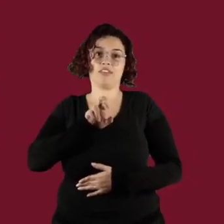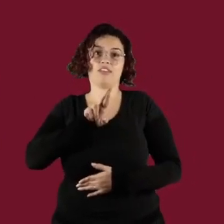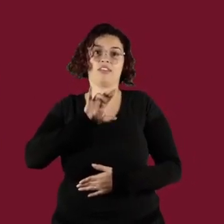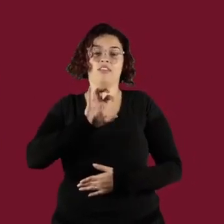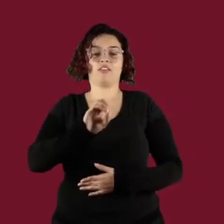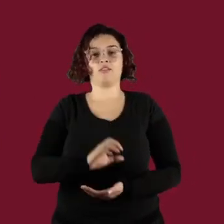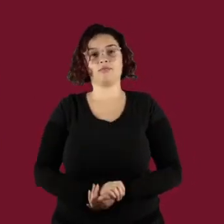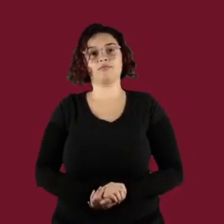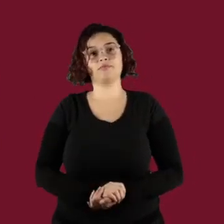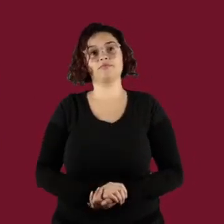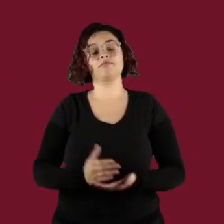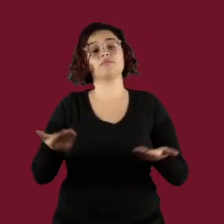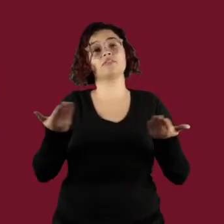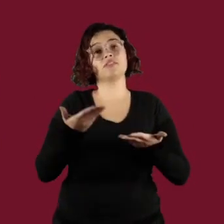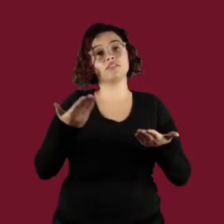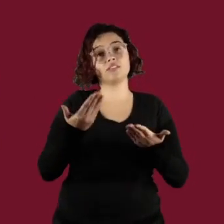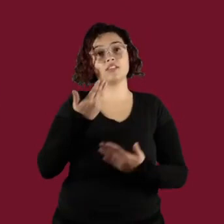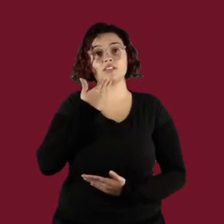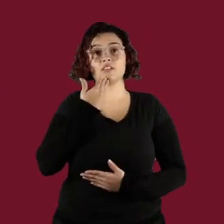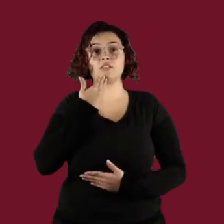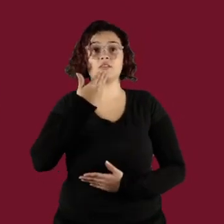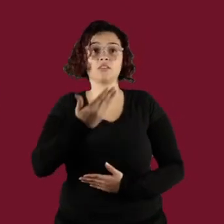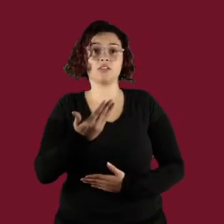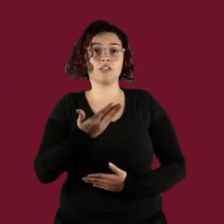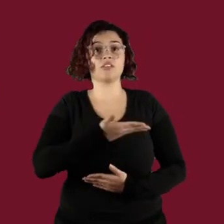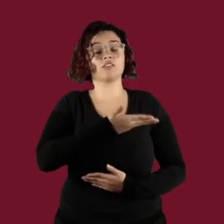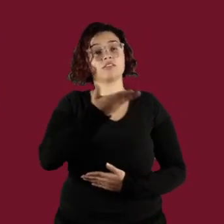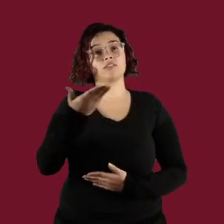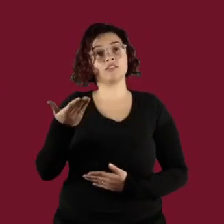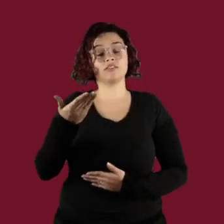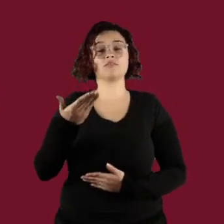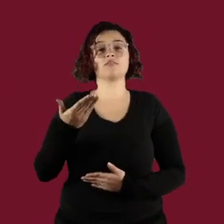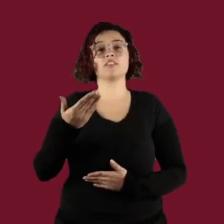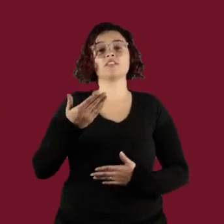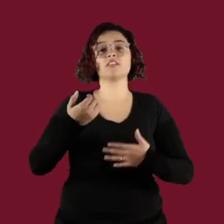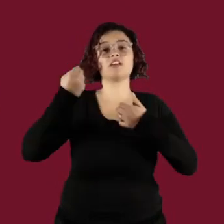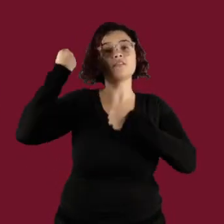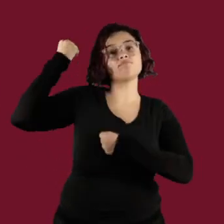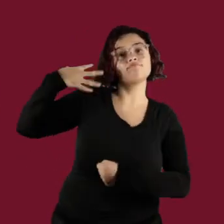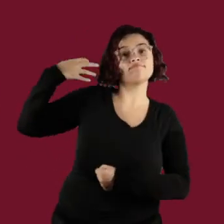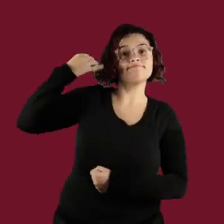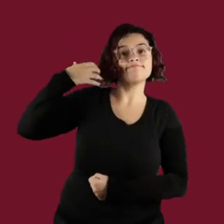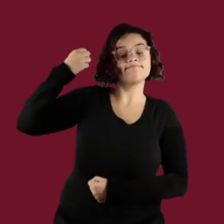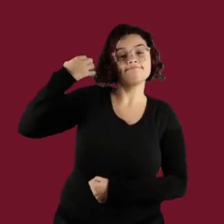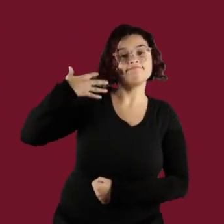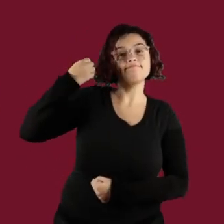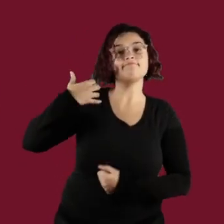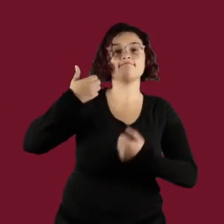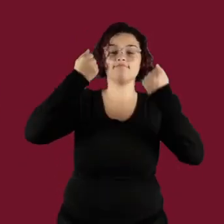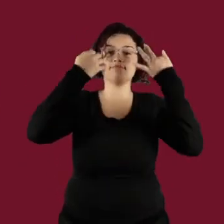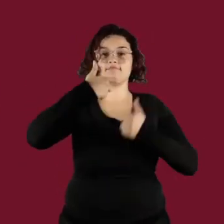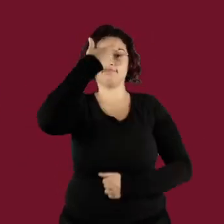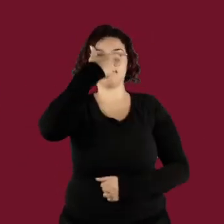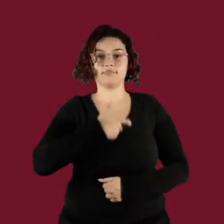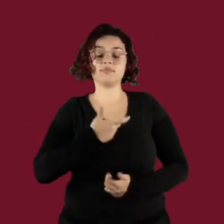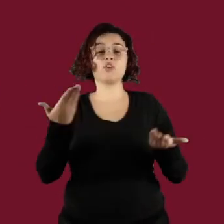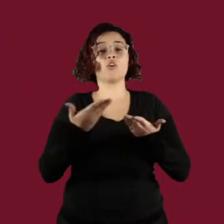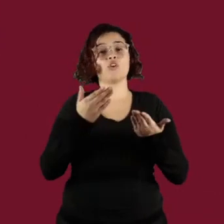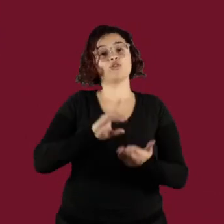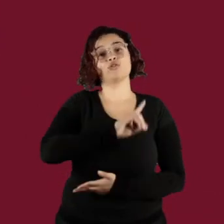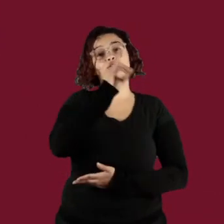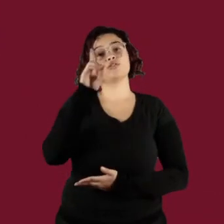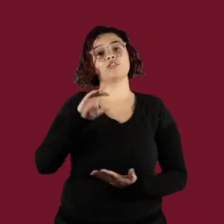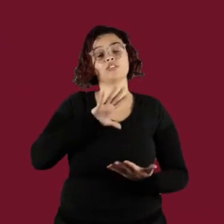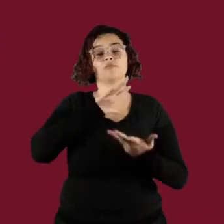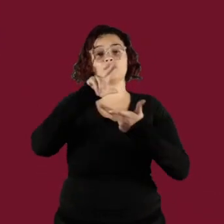Vou pedir a vocês, no início das falas, para fazer a audiodescrição, né? E, bem, hoje é o Dia Mundial da Língua Portuguesa.